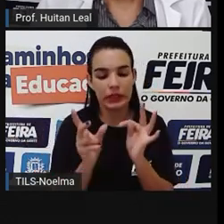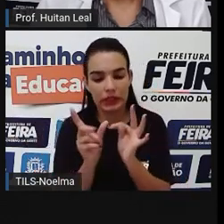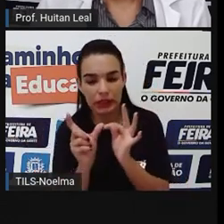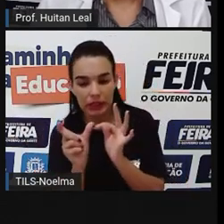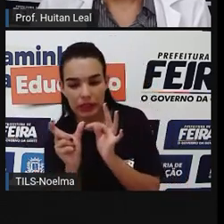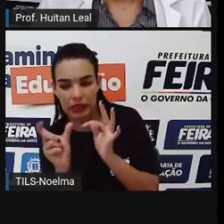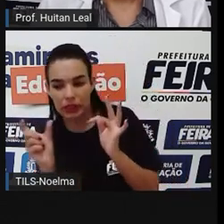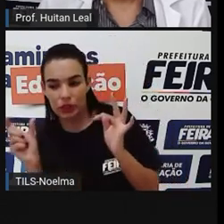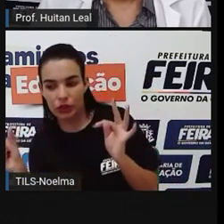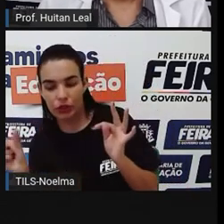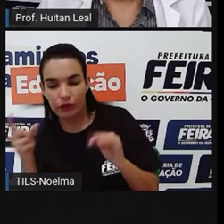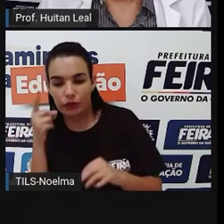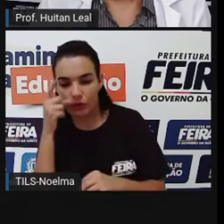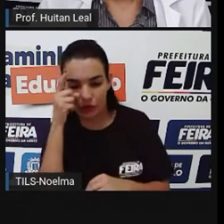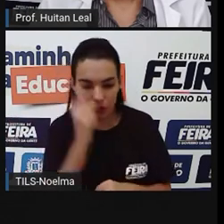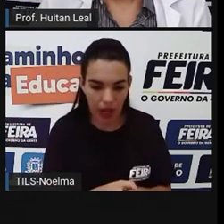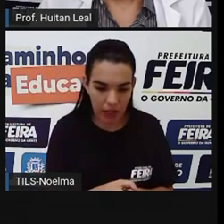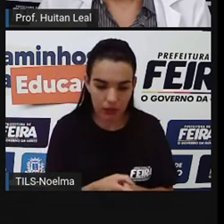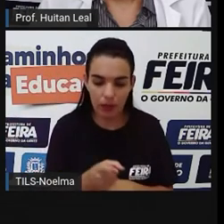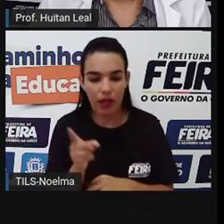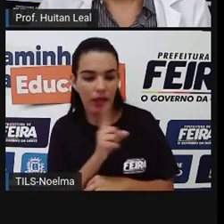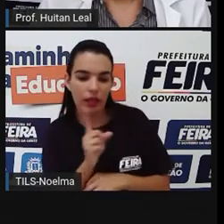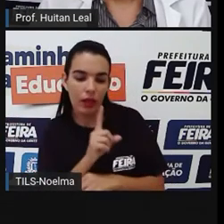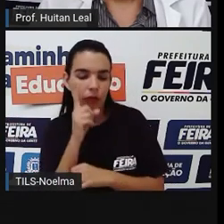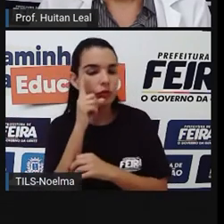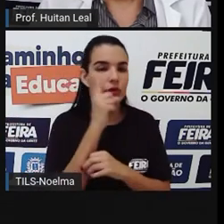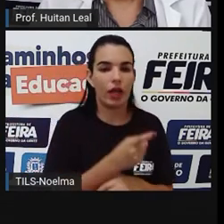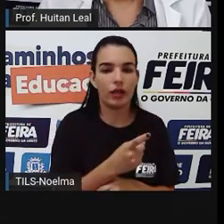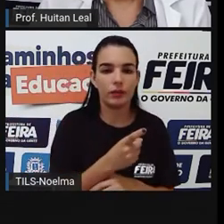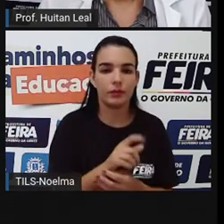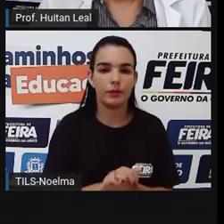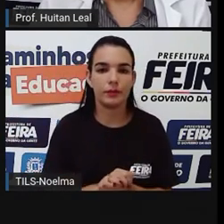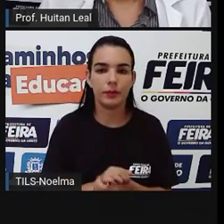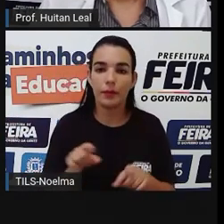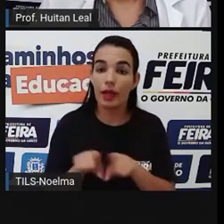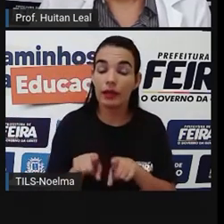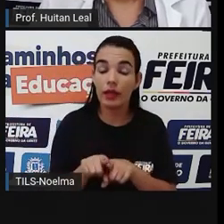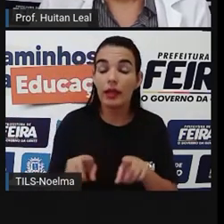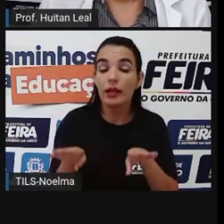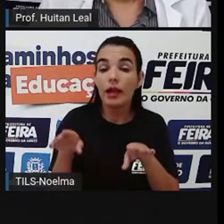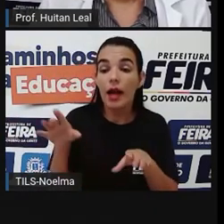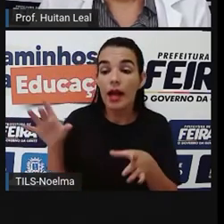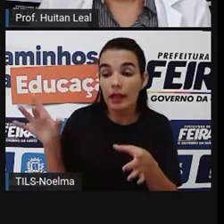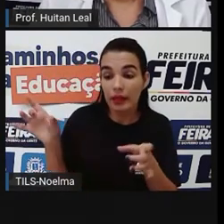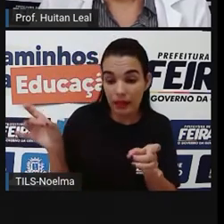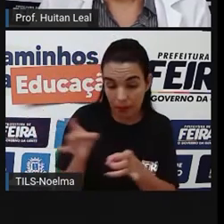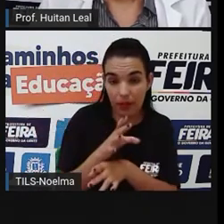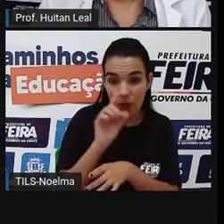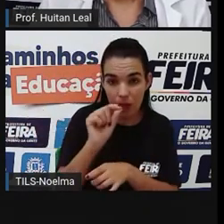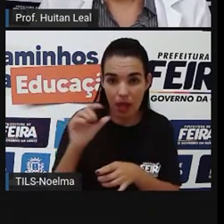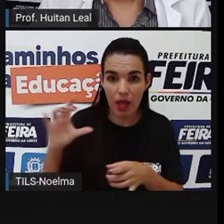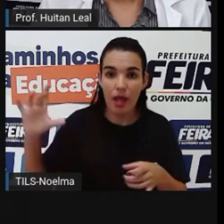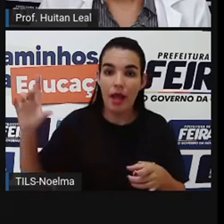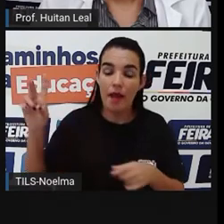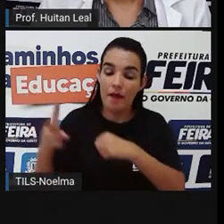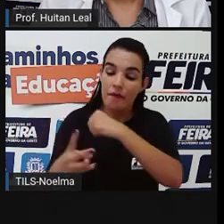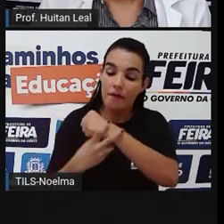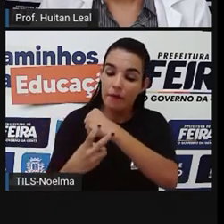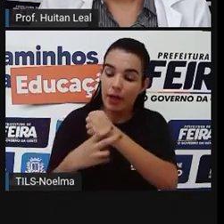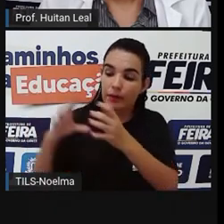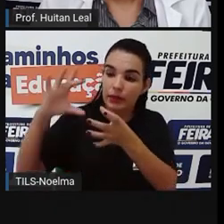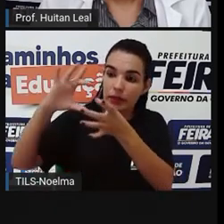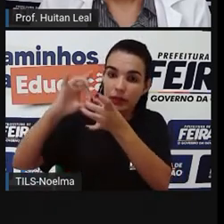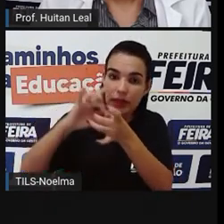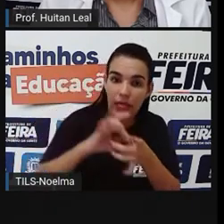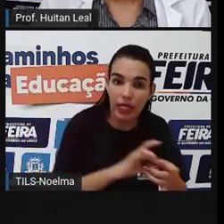indireto. Temos também, para concluir, os verbos de ligação. Os verbos de ligação ligam o sujeito às